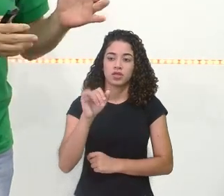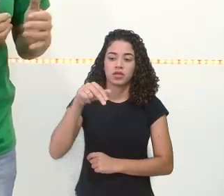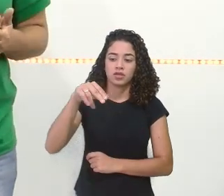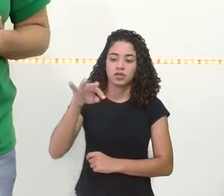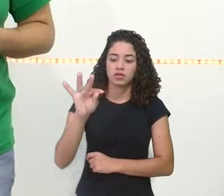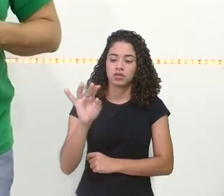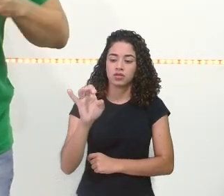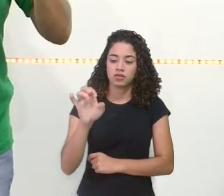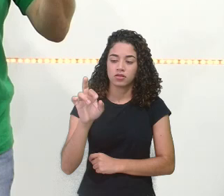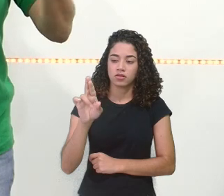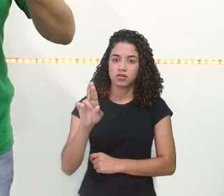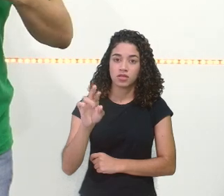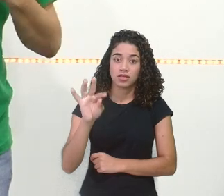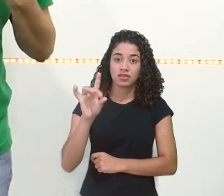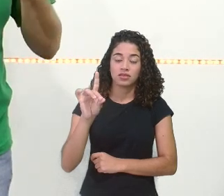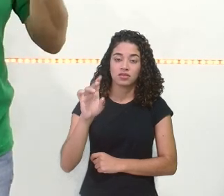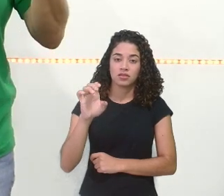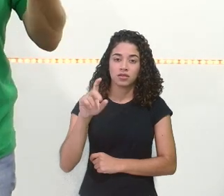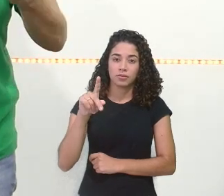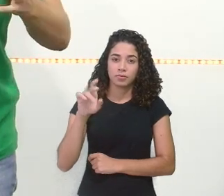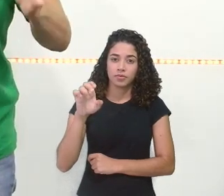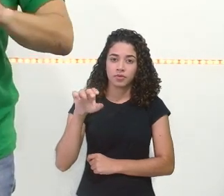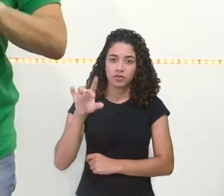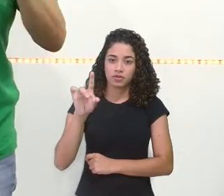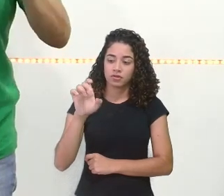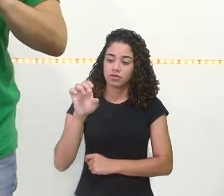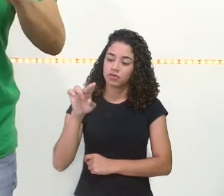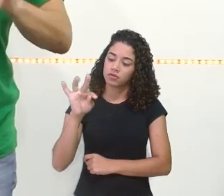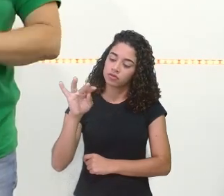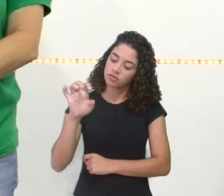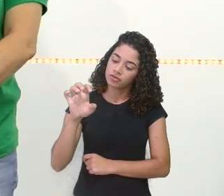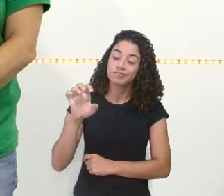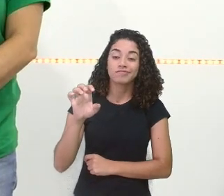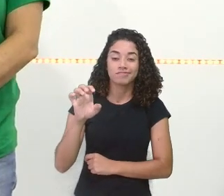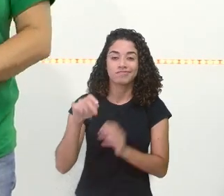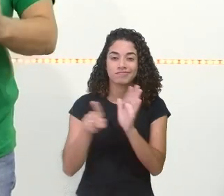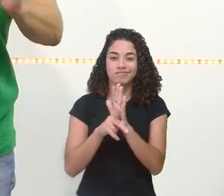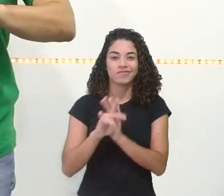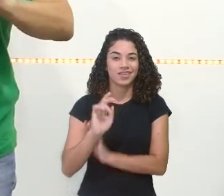interdependentes da natureza, né? E ela da gente. Existe uma dependência aí